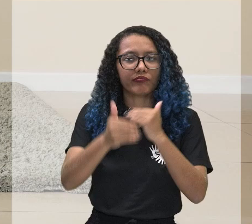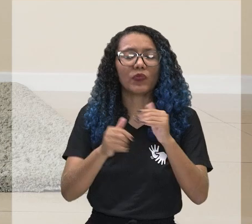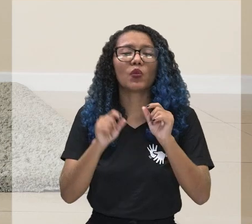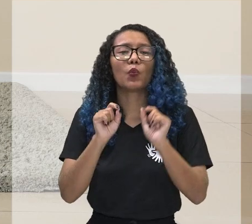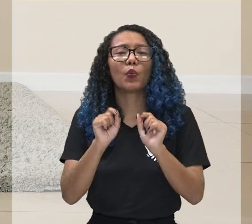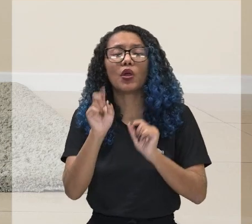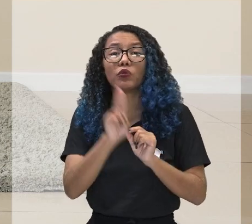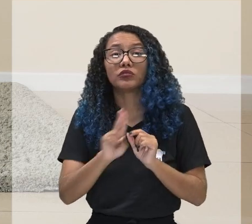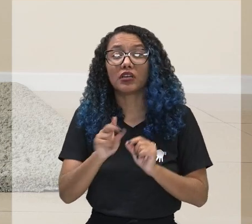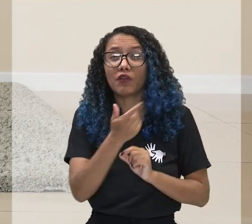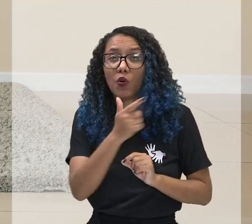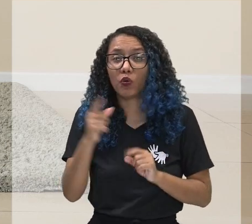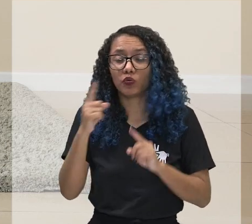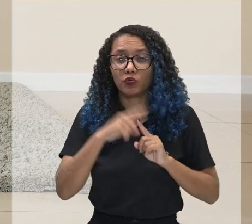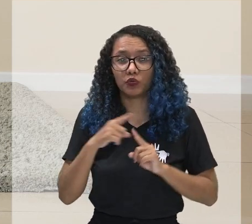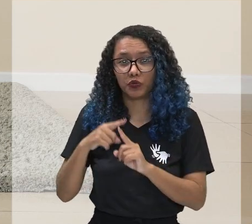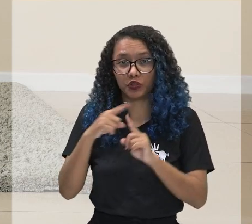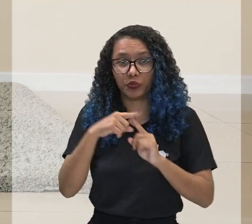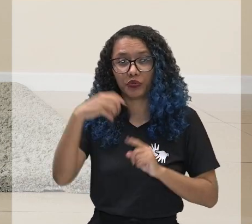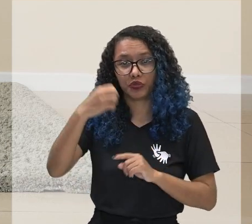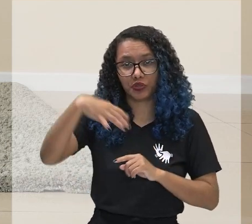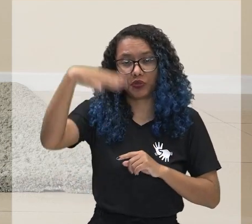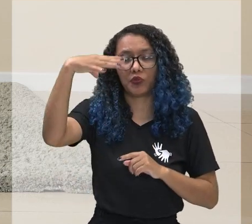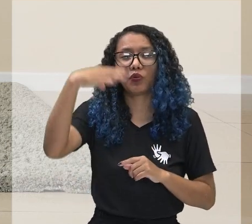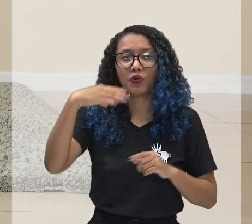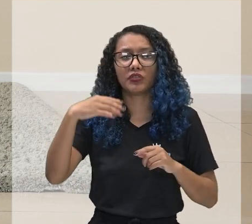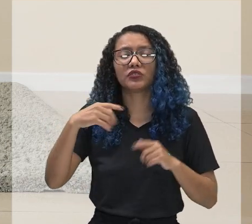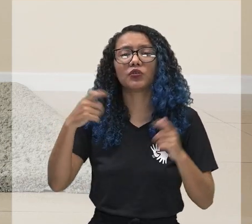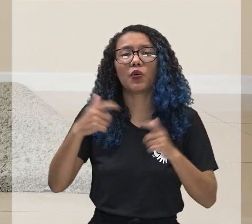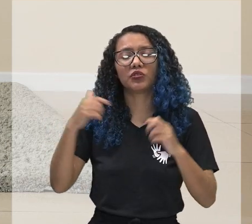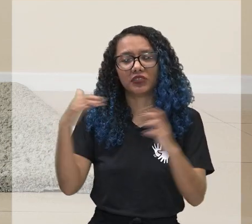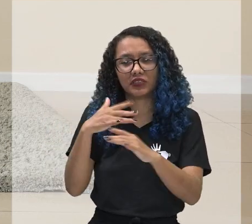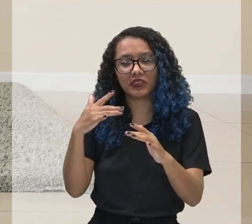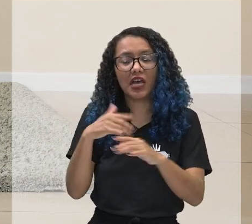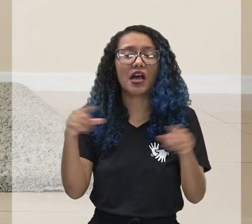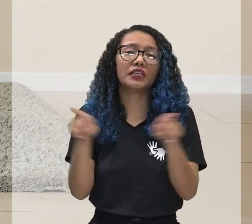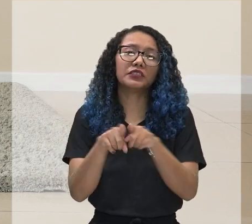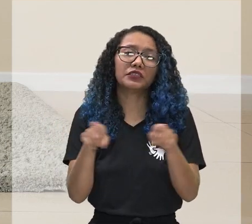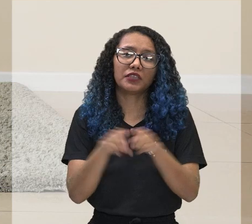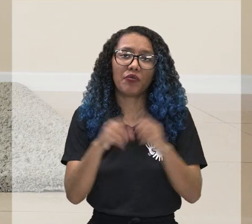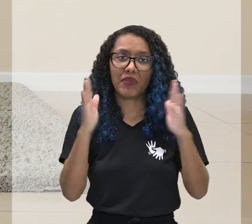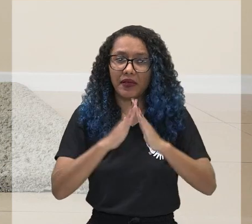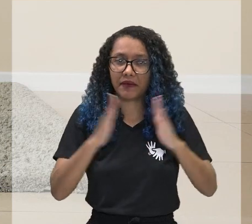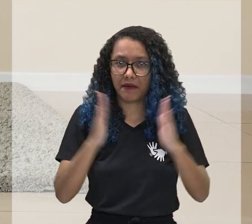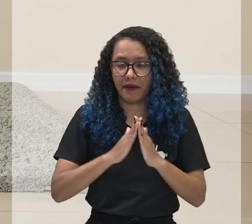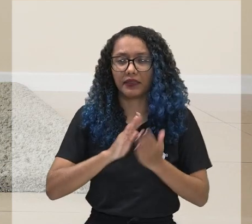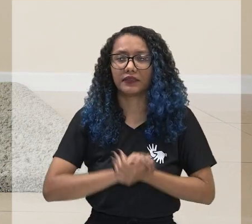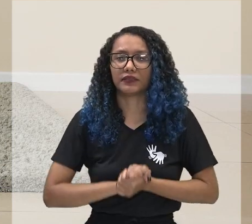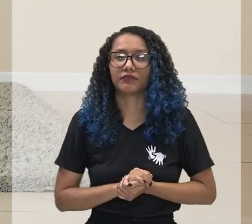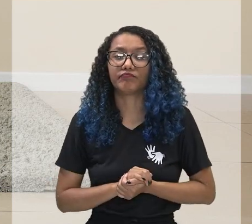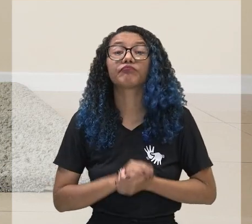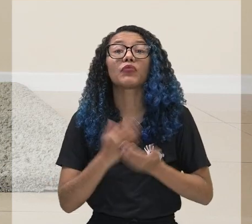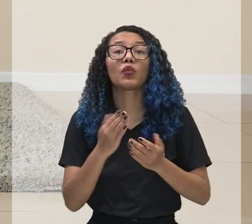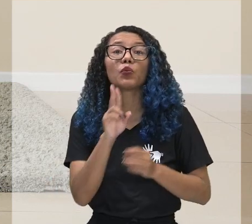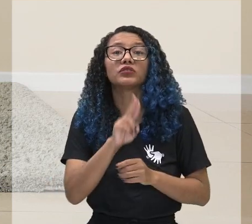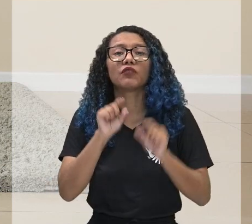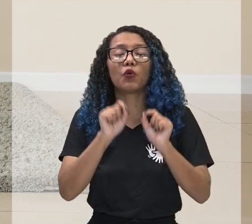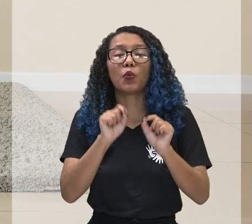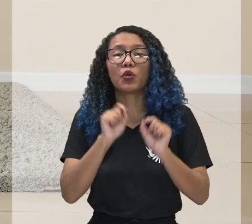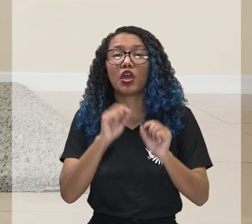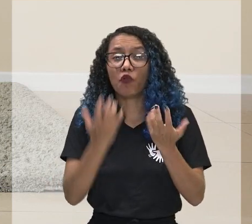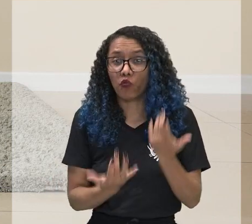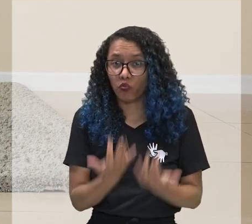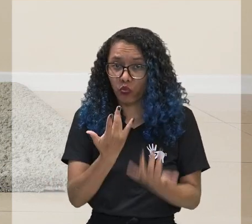meios para iluminar as cidades, para iluminar os nossos lares, geralmente associados ao fogo ou até mesmo